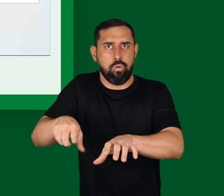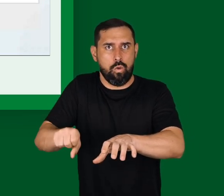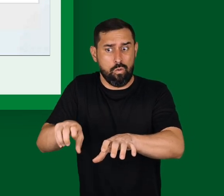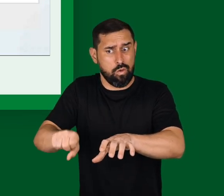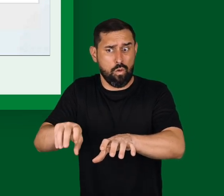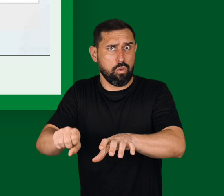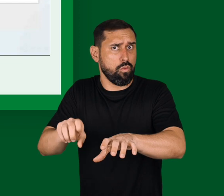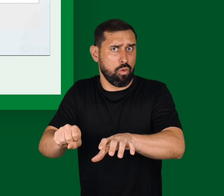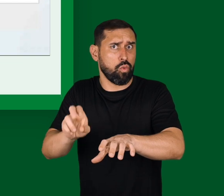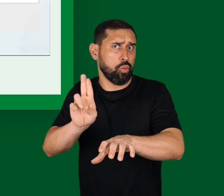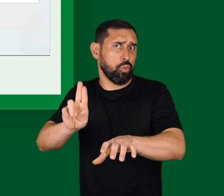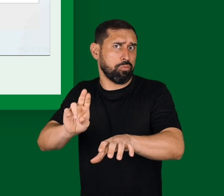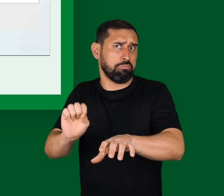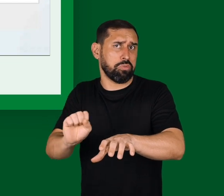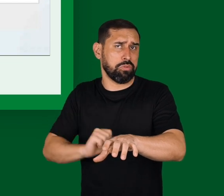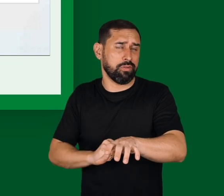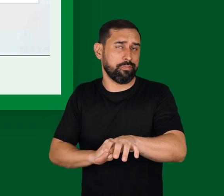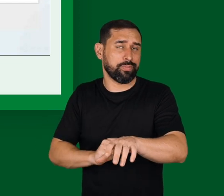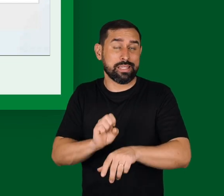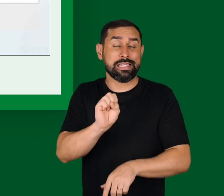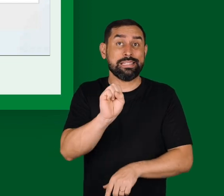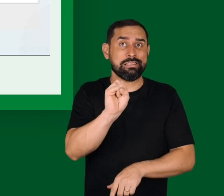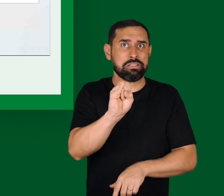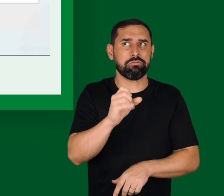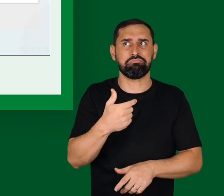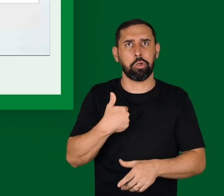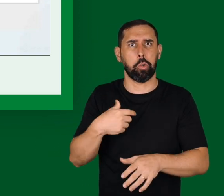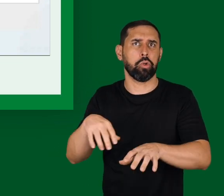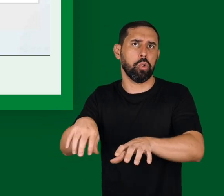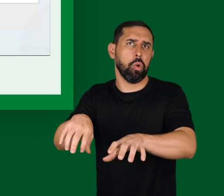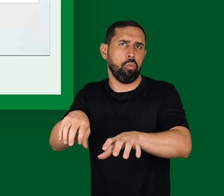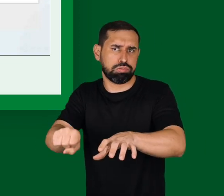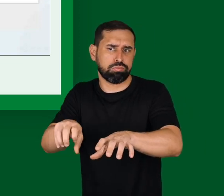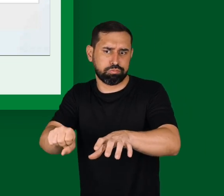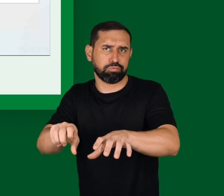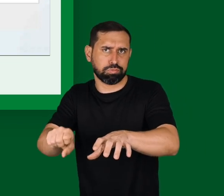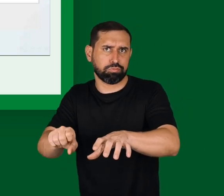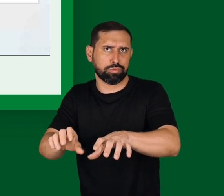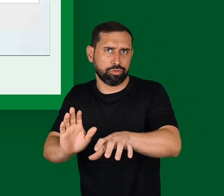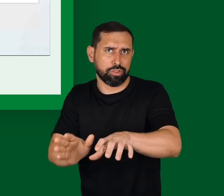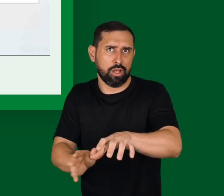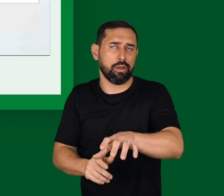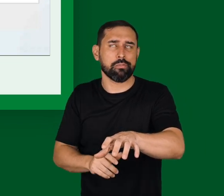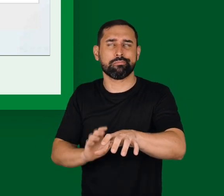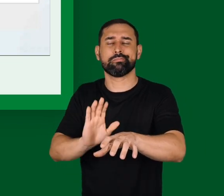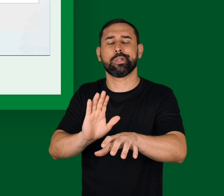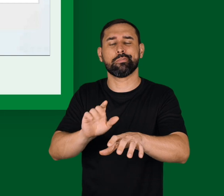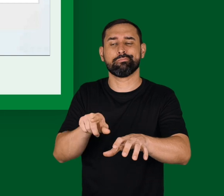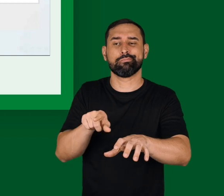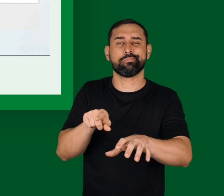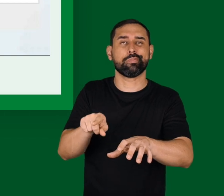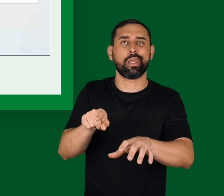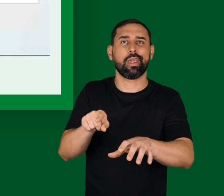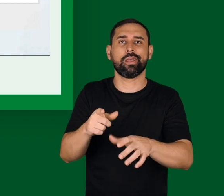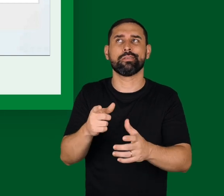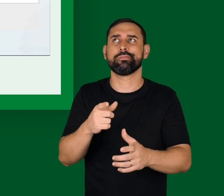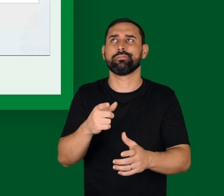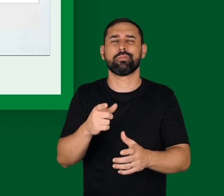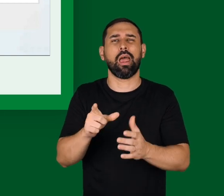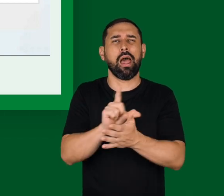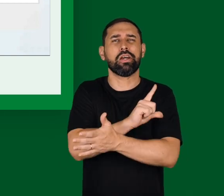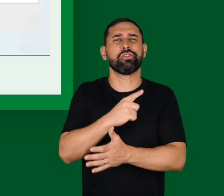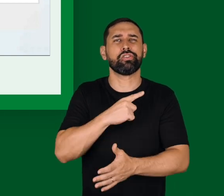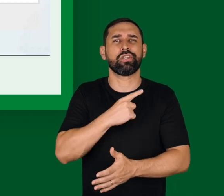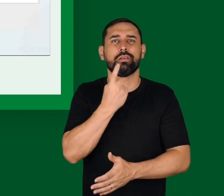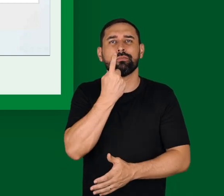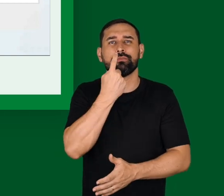partir para a bolsa máscara, tá? E se a gente já partir, né? Assim, esse bebê estava